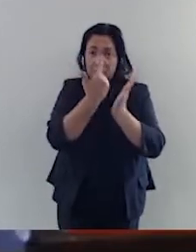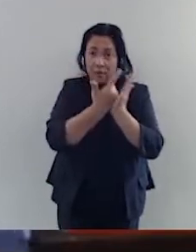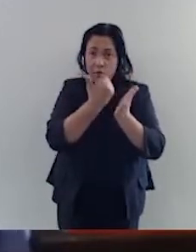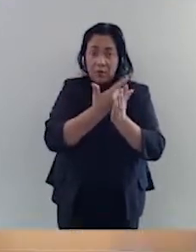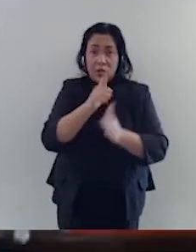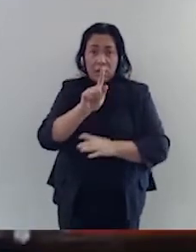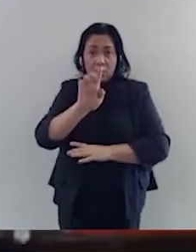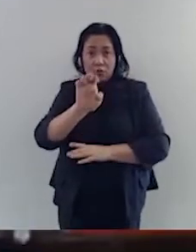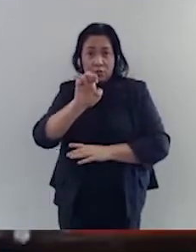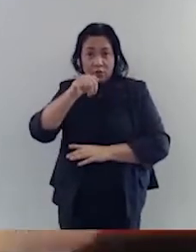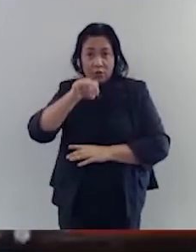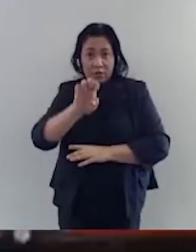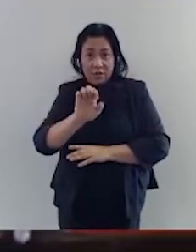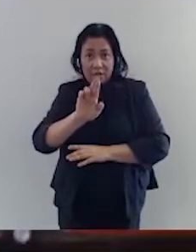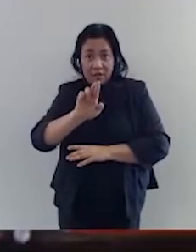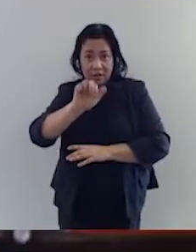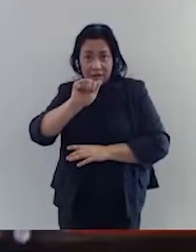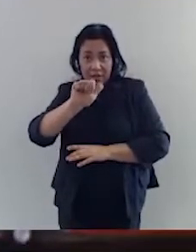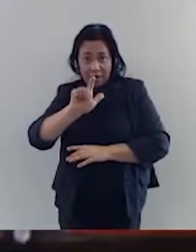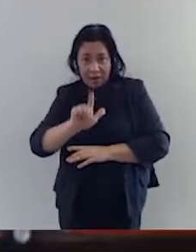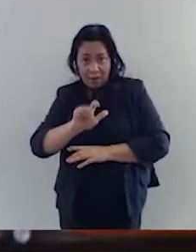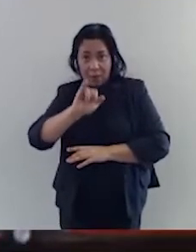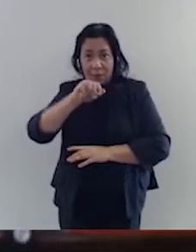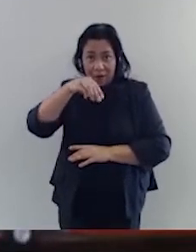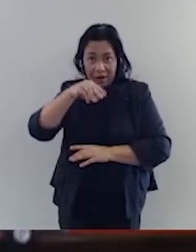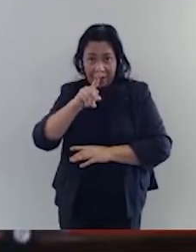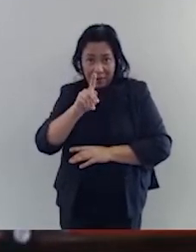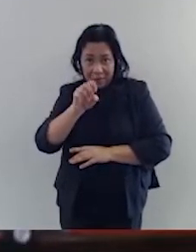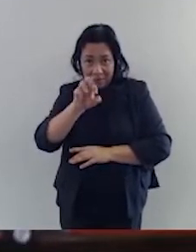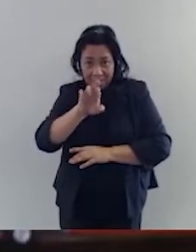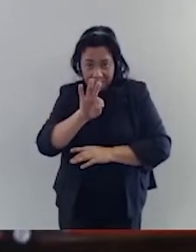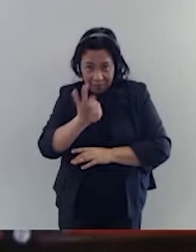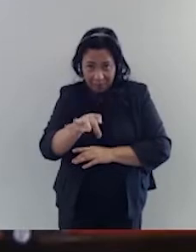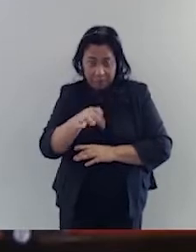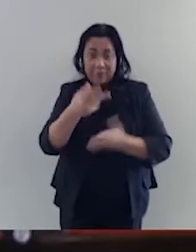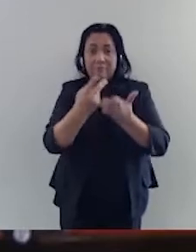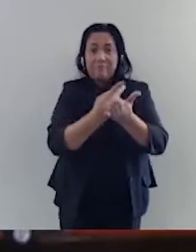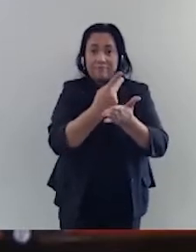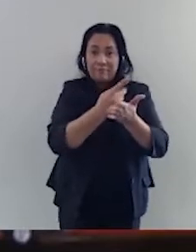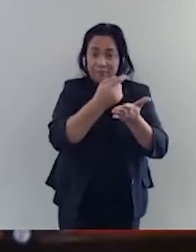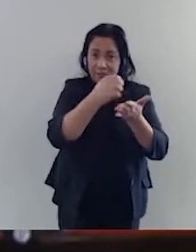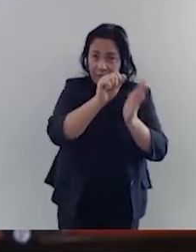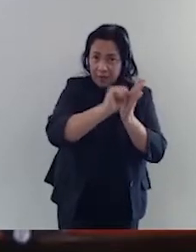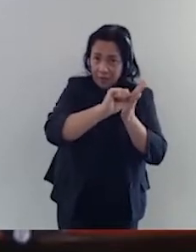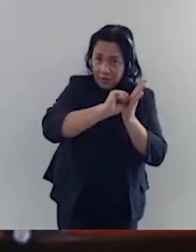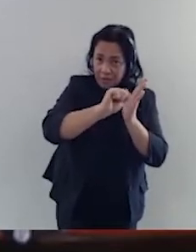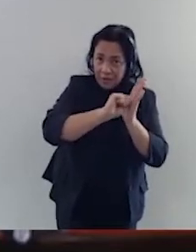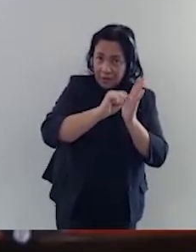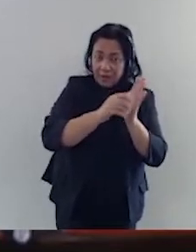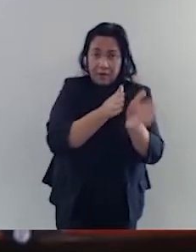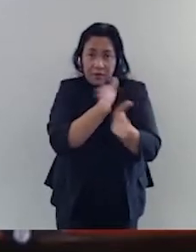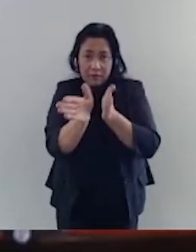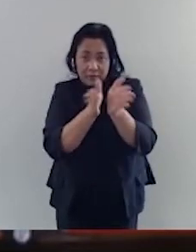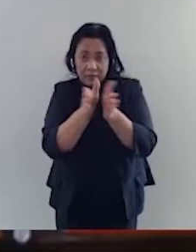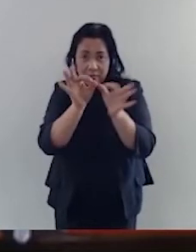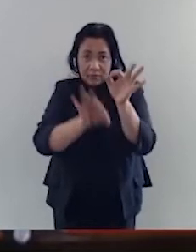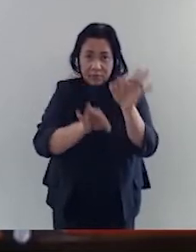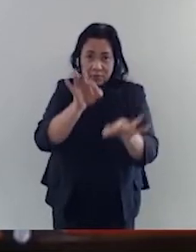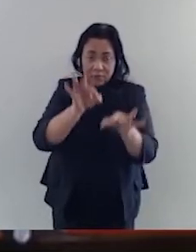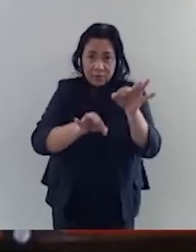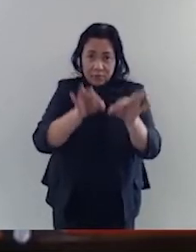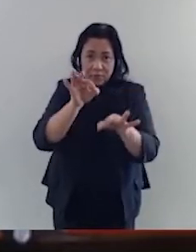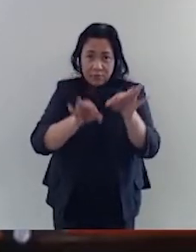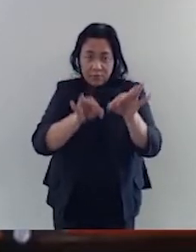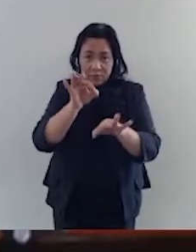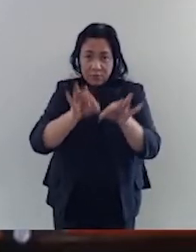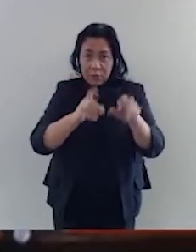um relatório mundial, geral, sobre access to justice, acesso à justiça, and the worldwide